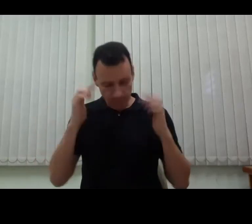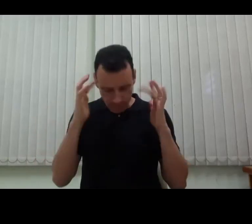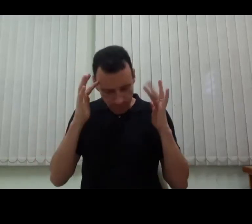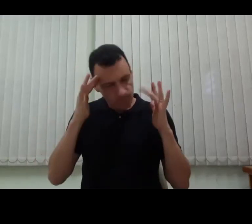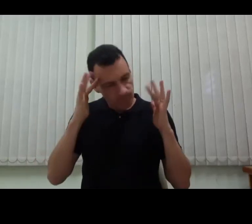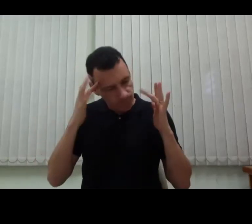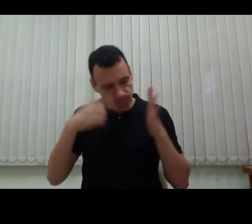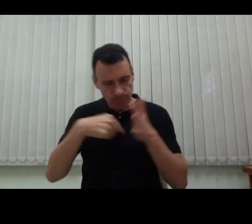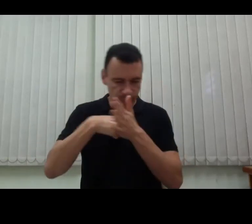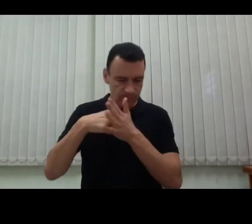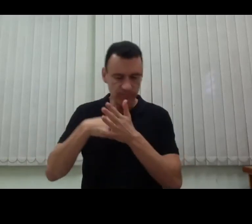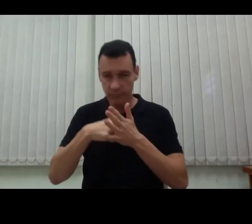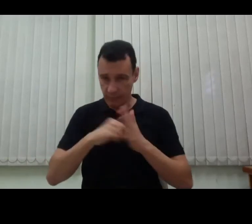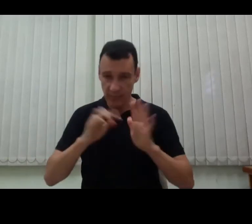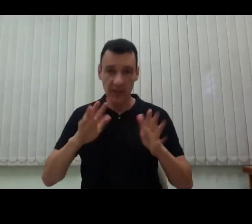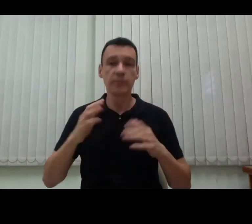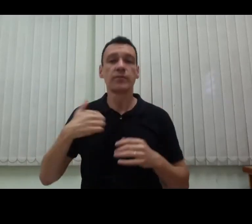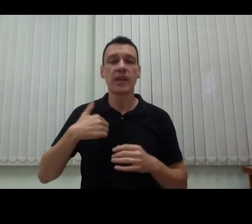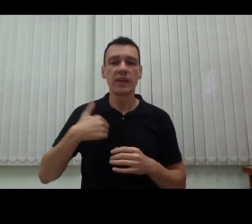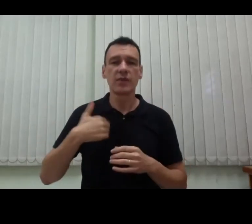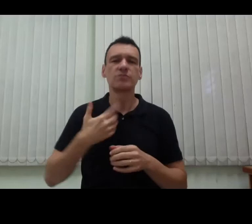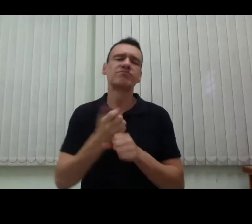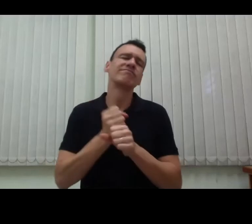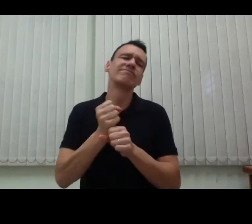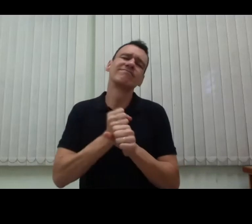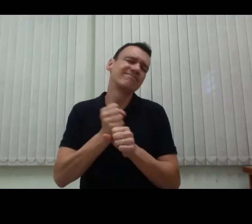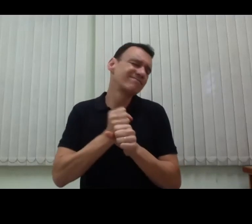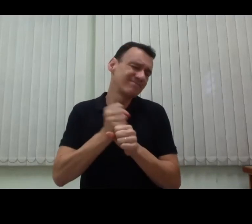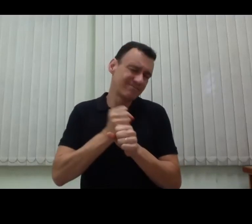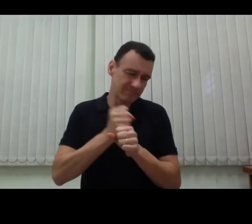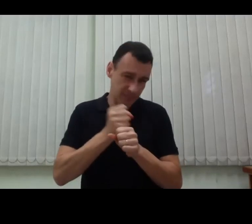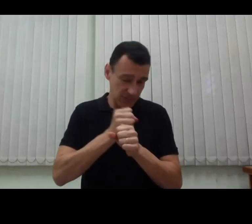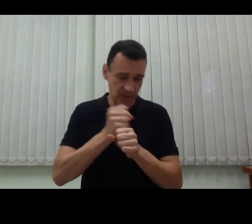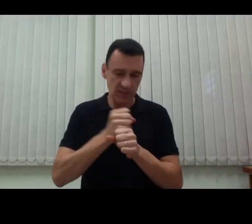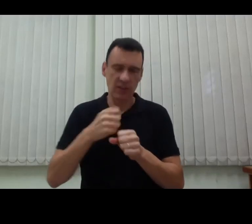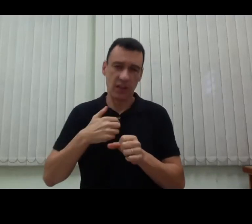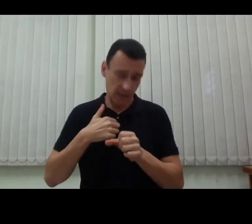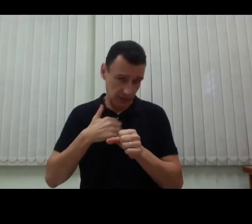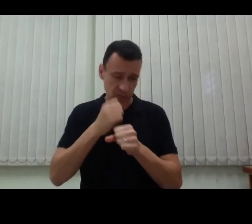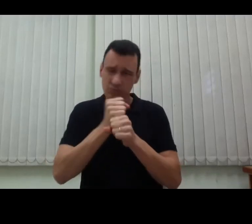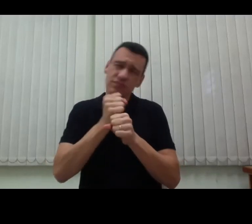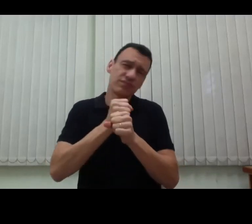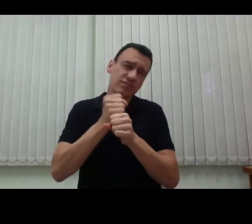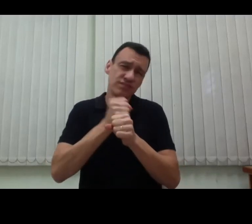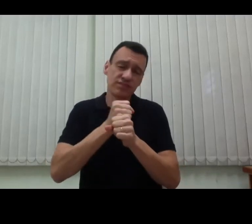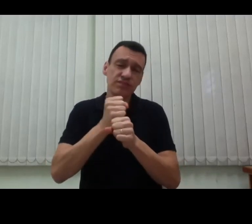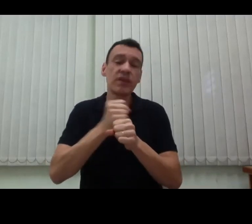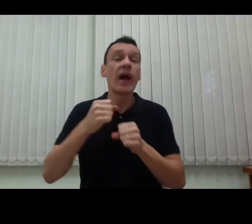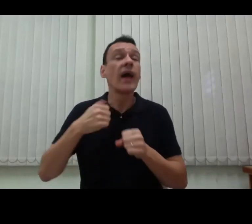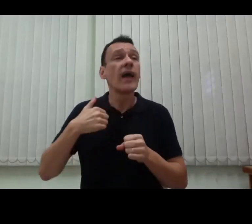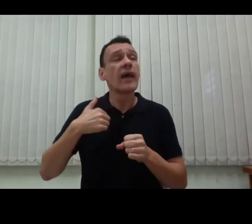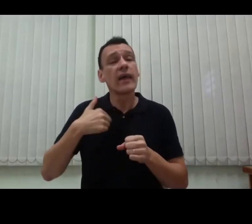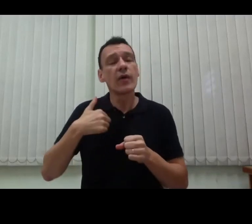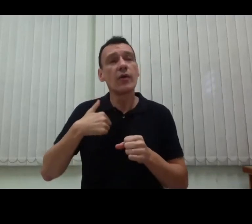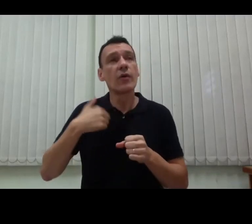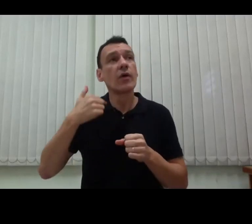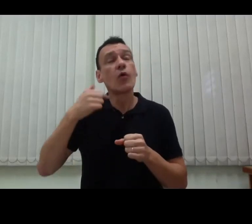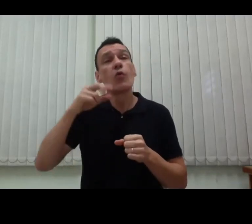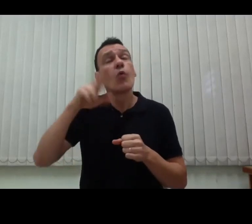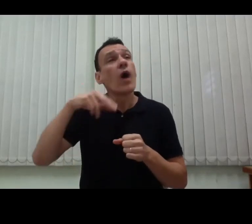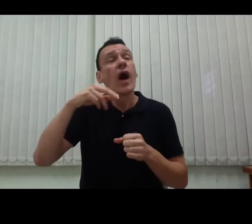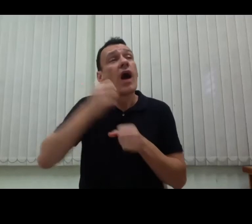excluía não só a possibilidade de autoria negra, estou focando aqui a questão da autoria porque é o nosso tema,